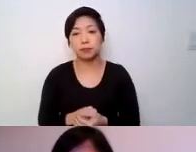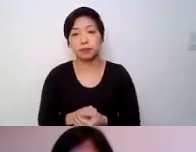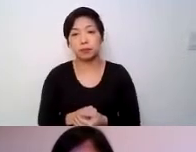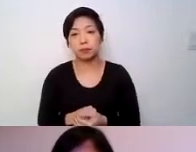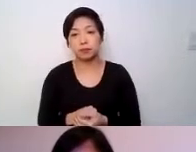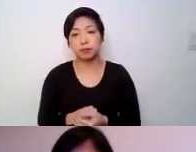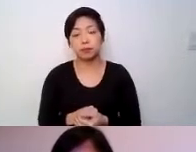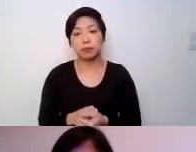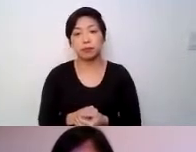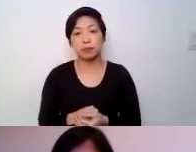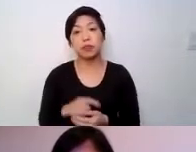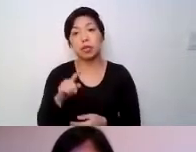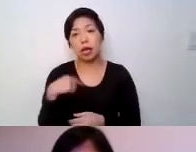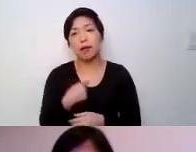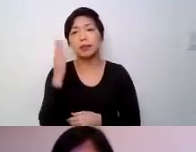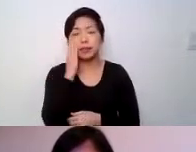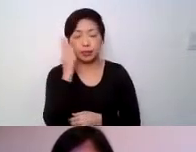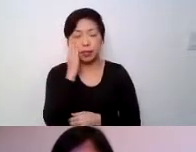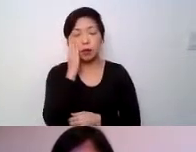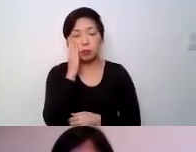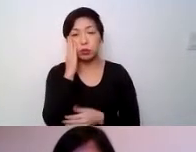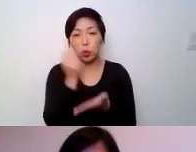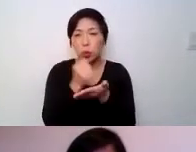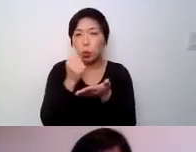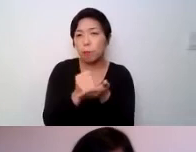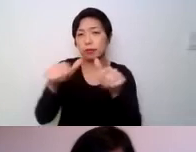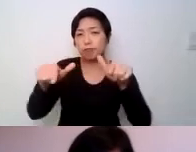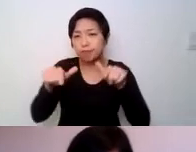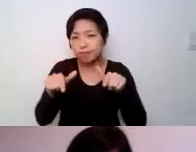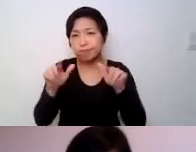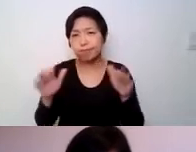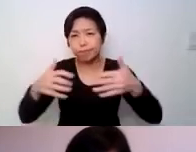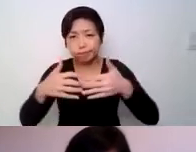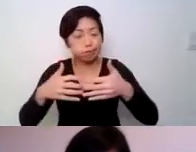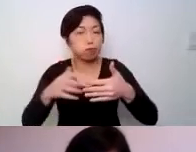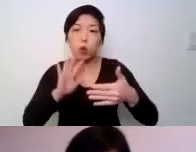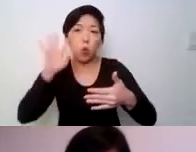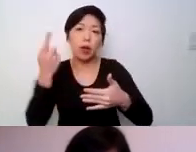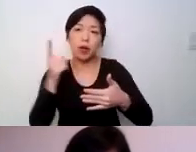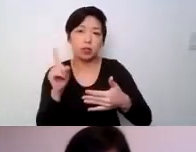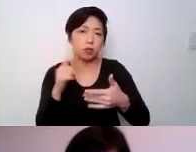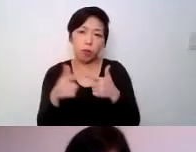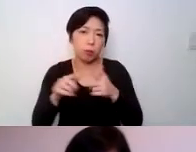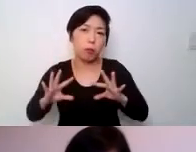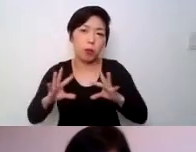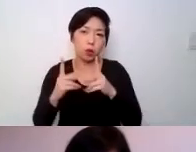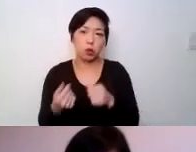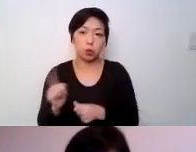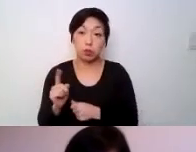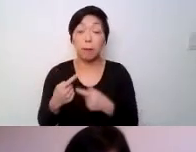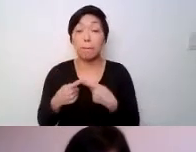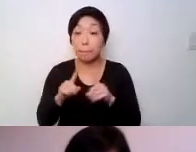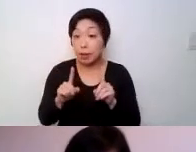cemitérios a gente sabe que um tombamento ele não resolve essas questões completamente mas